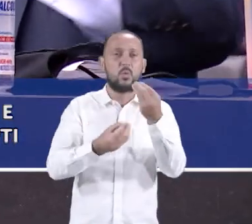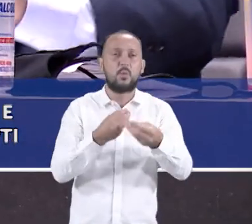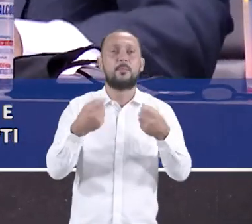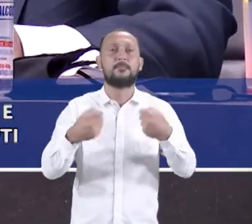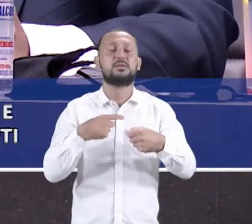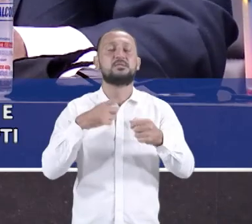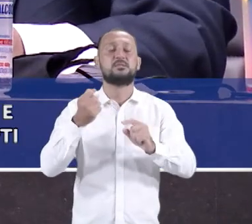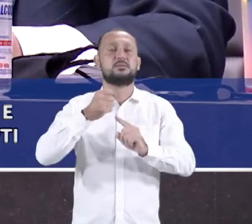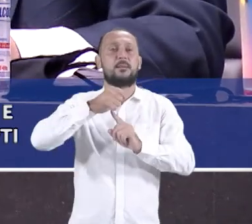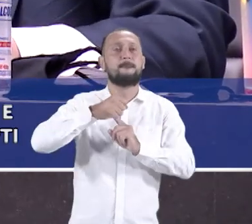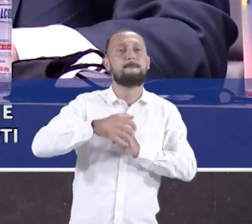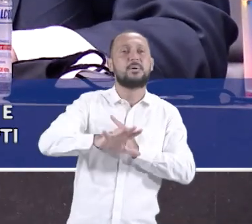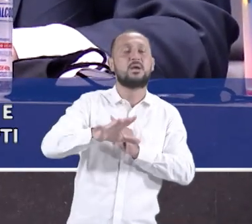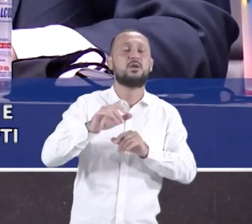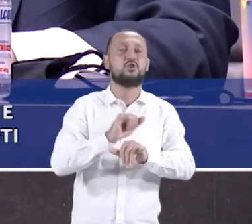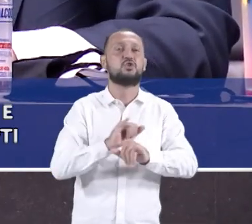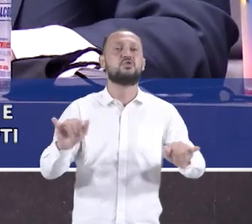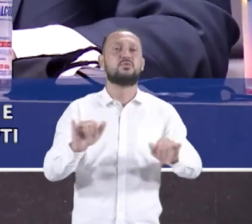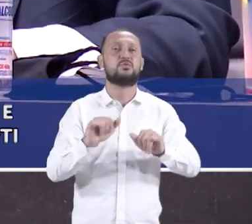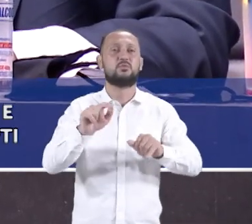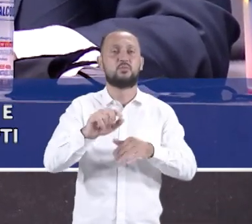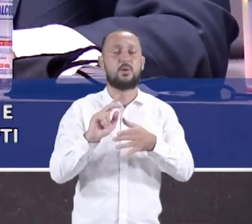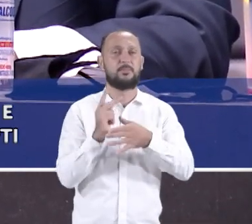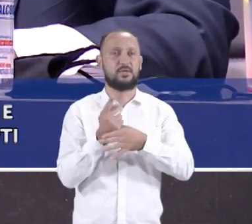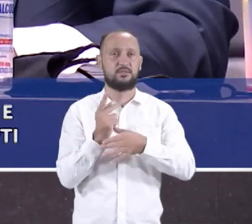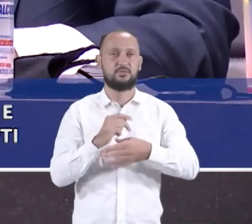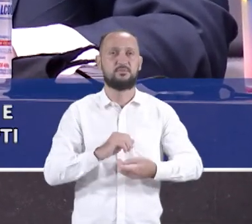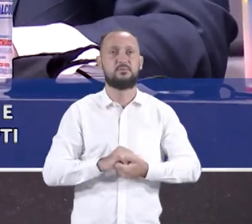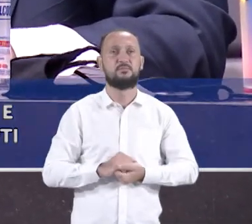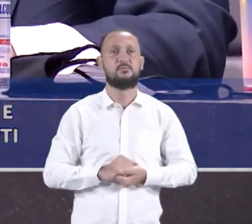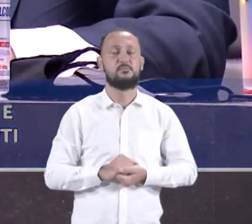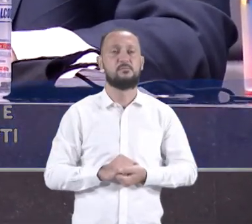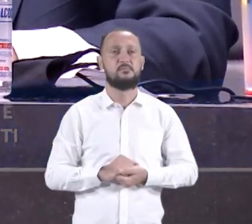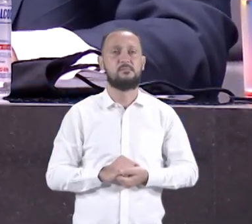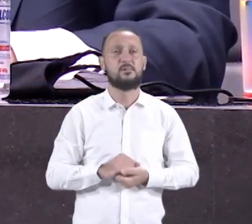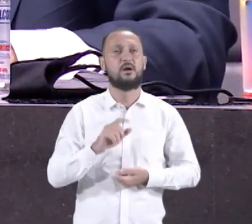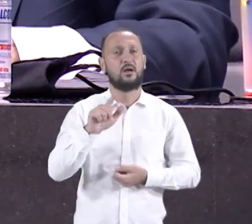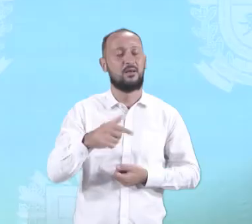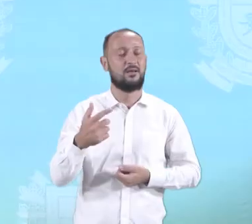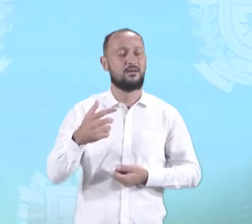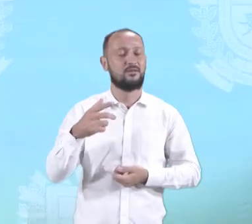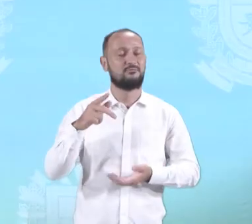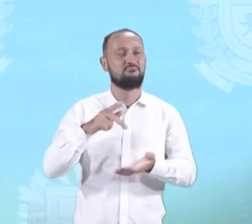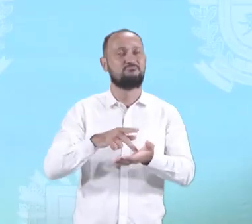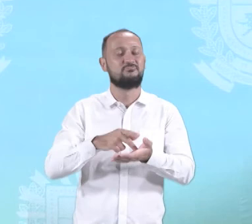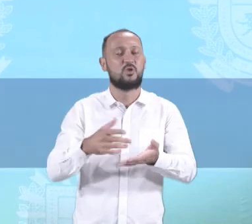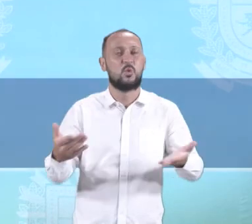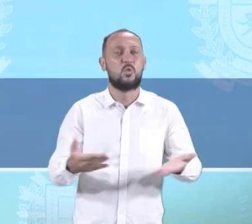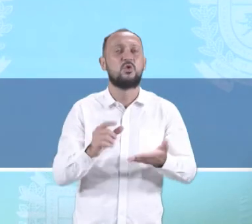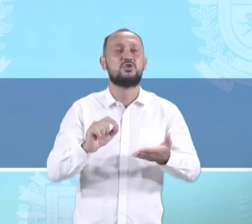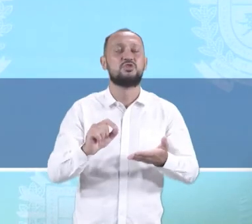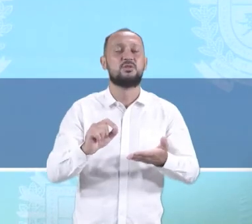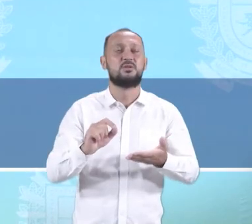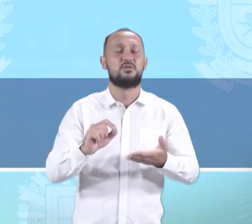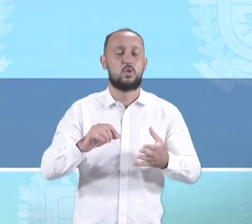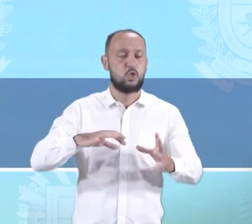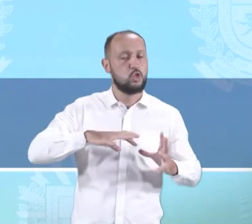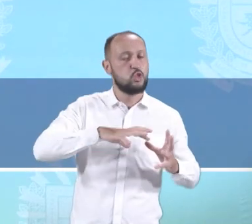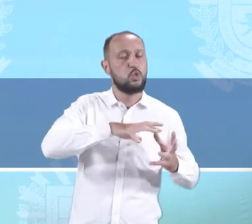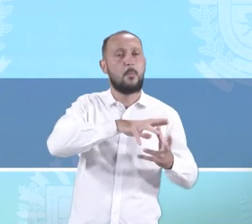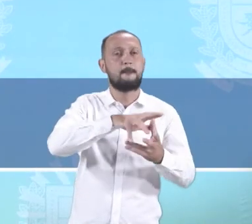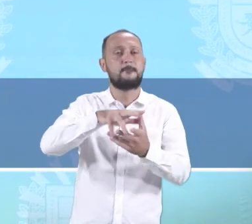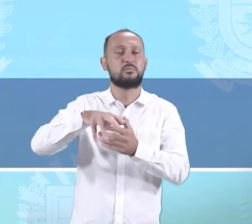e ressaltou como deve ser a distribuição e divulgação do aplicativo. É uma grande onda que existe